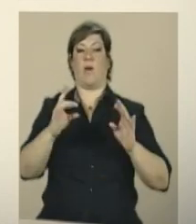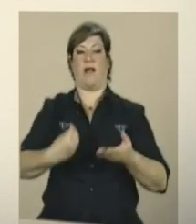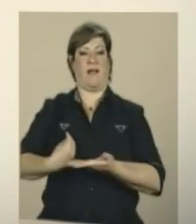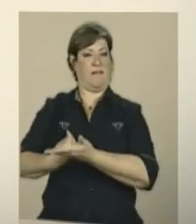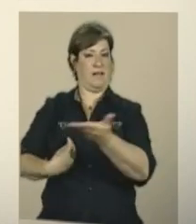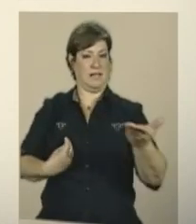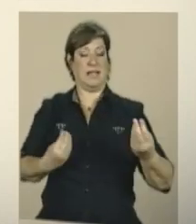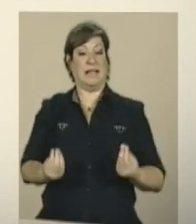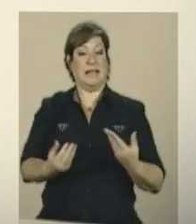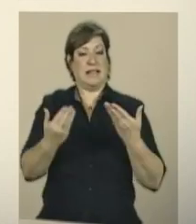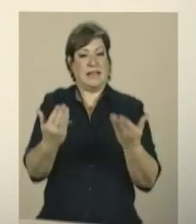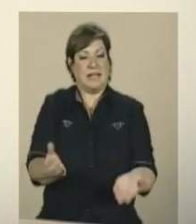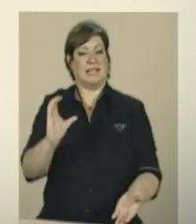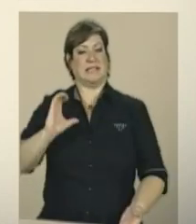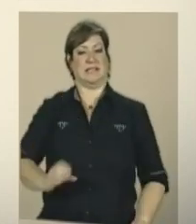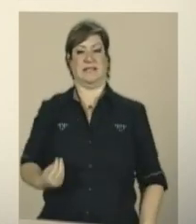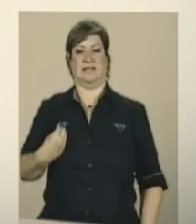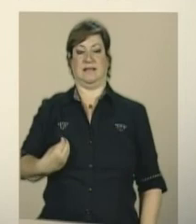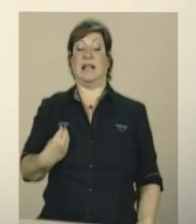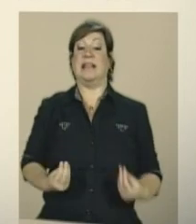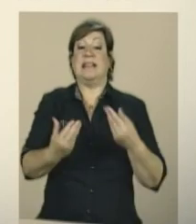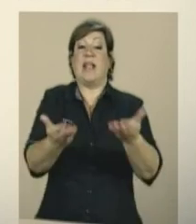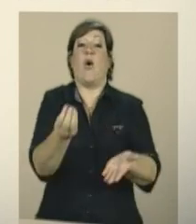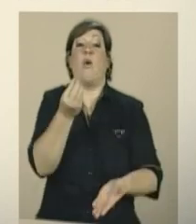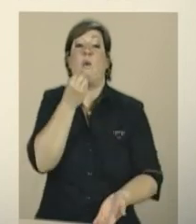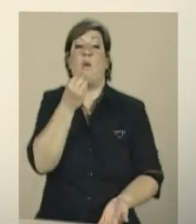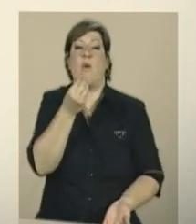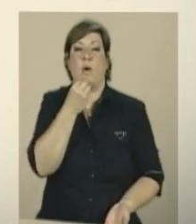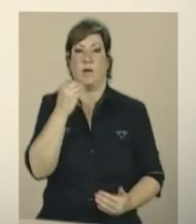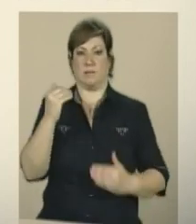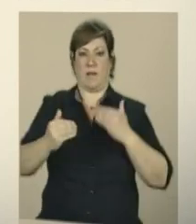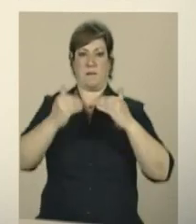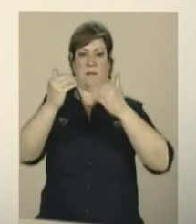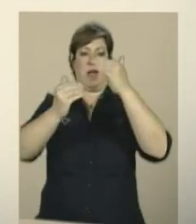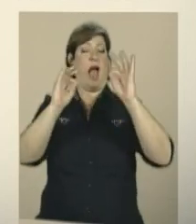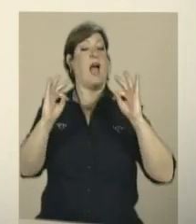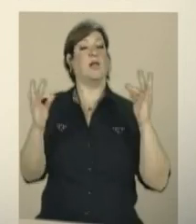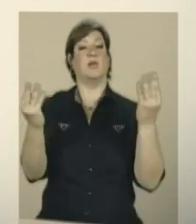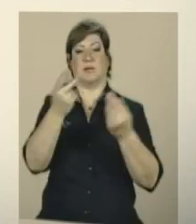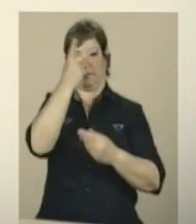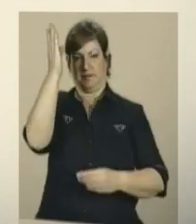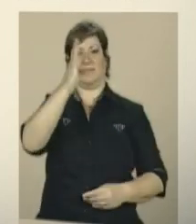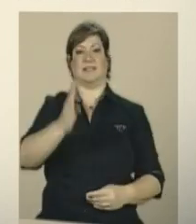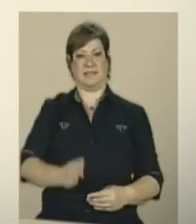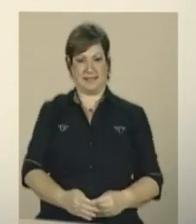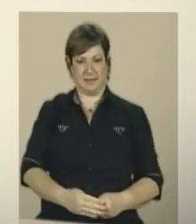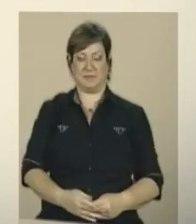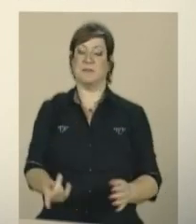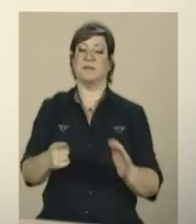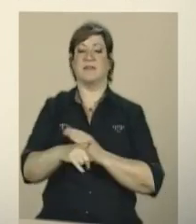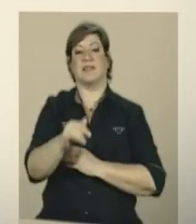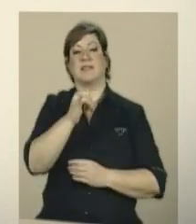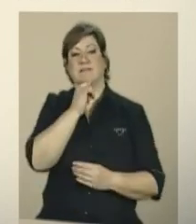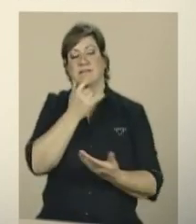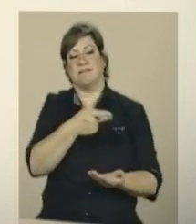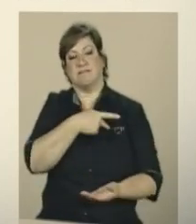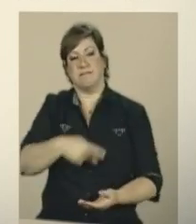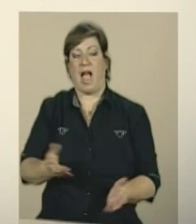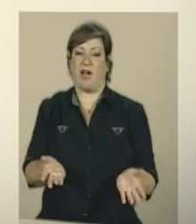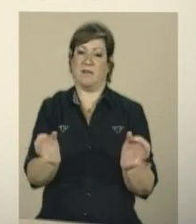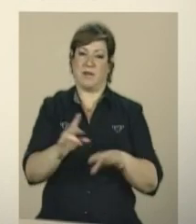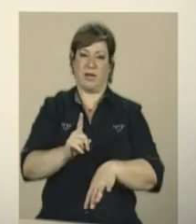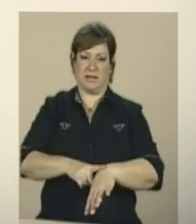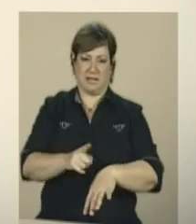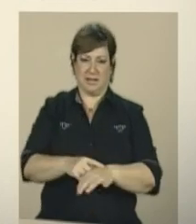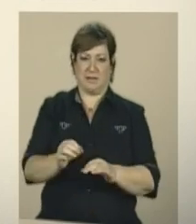vida garantir cidadania dar oportunidades de crescimento a todos os brasileiros presidenta infelizmente nós chegamos ao fim